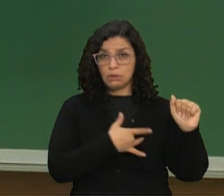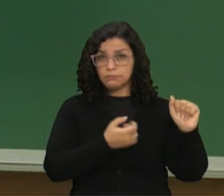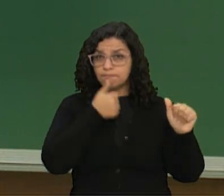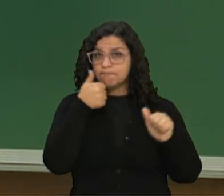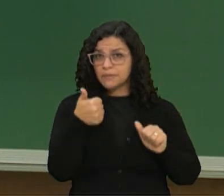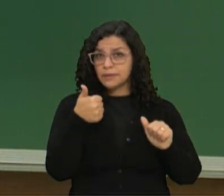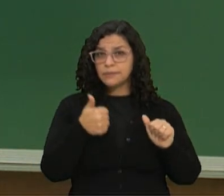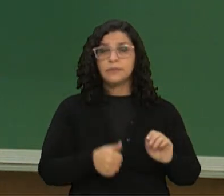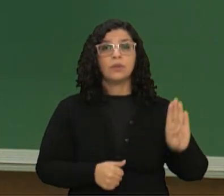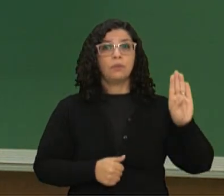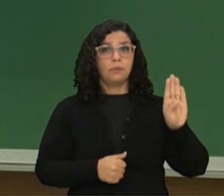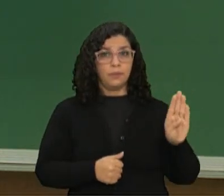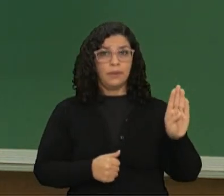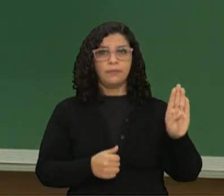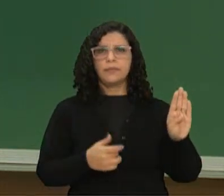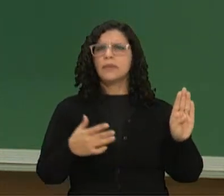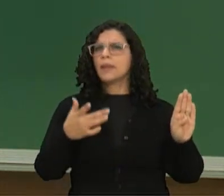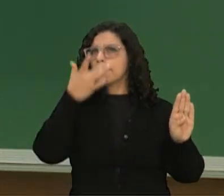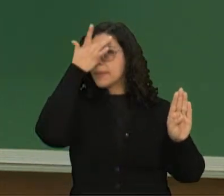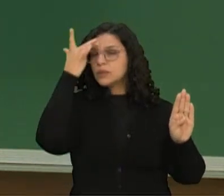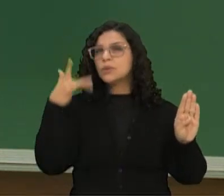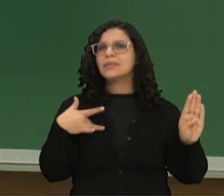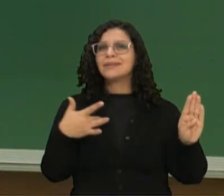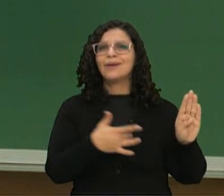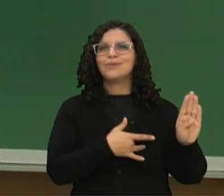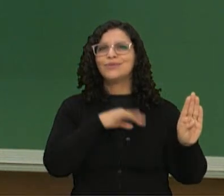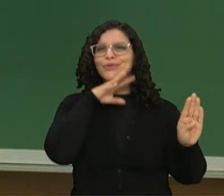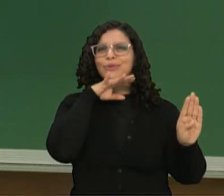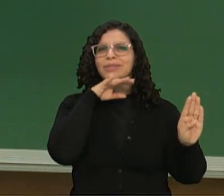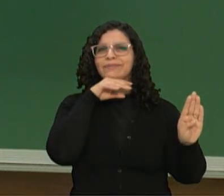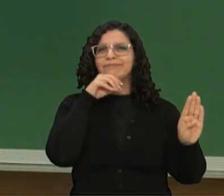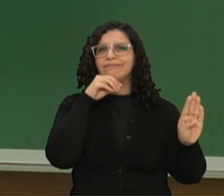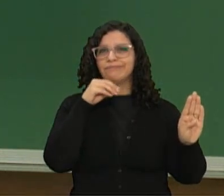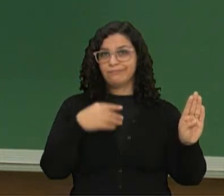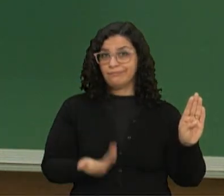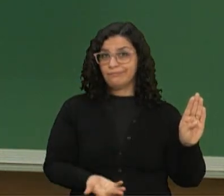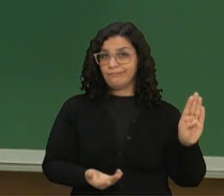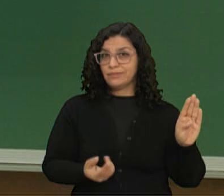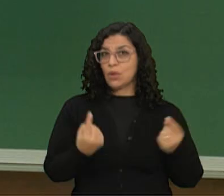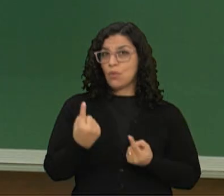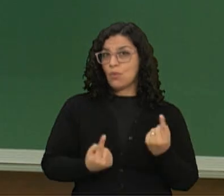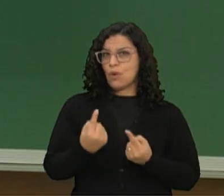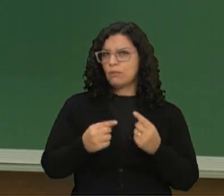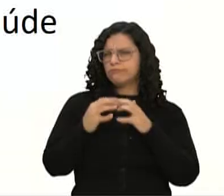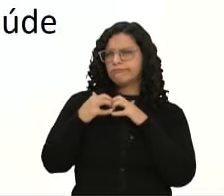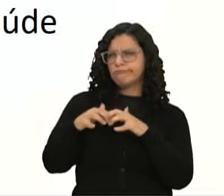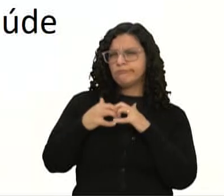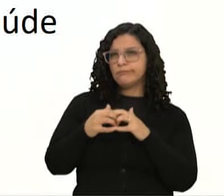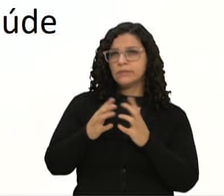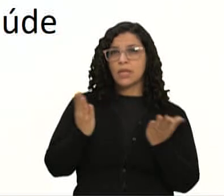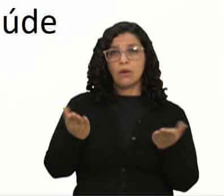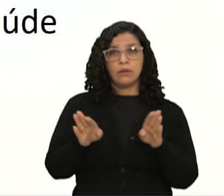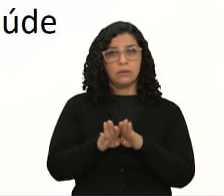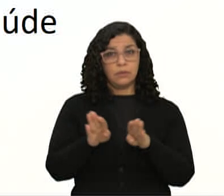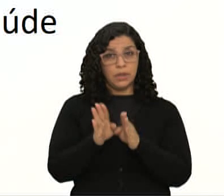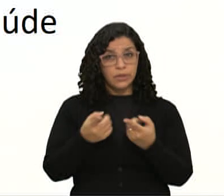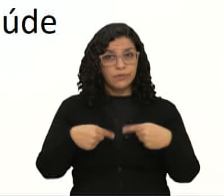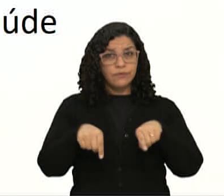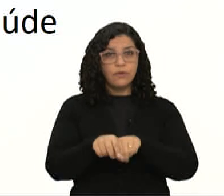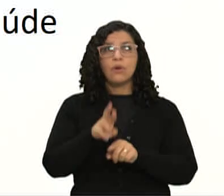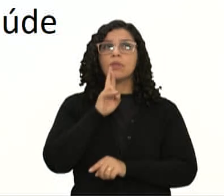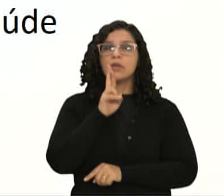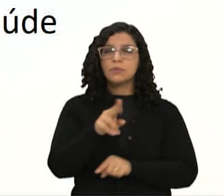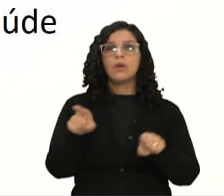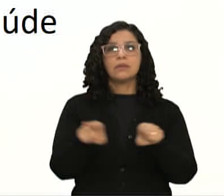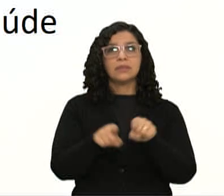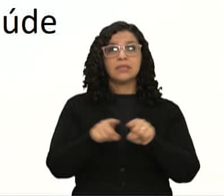saúde ou pessoas com saúde debilitada? Vou dar um tempinho para vocês pensarem. Novamente, a resposta está